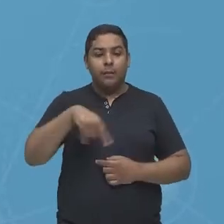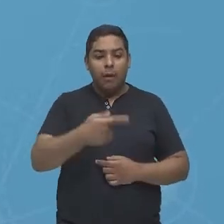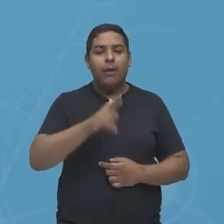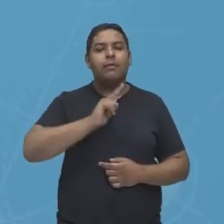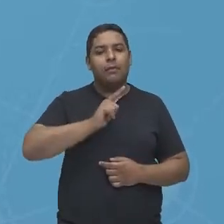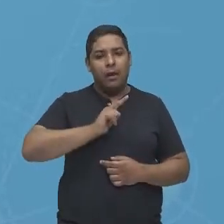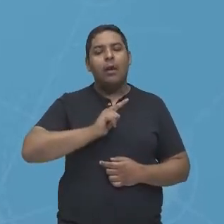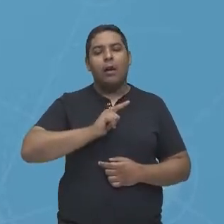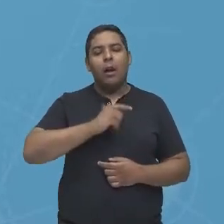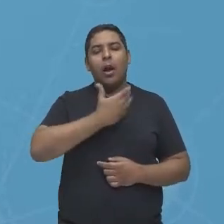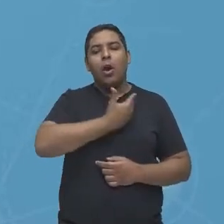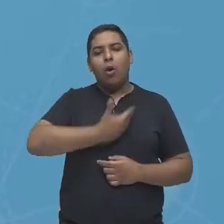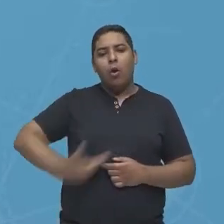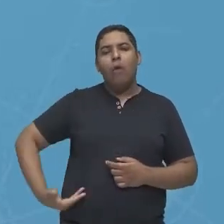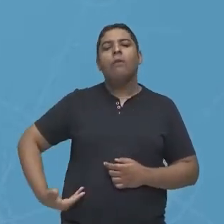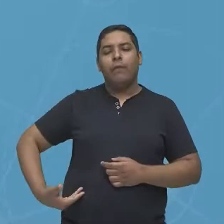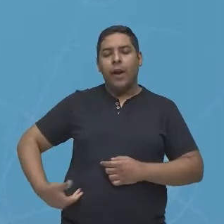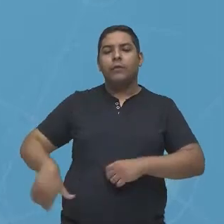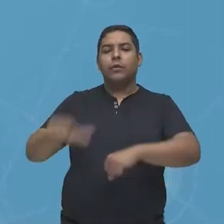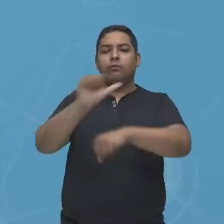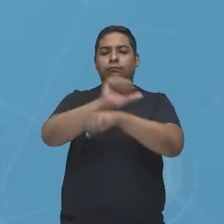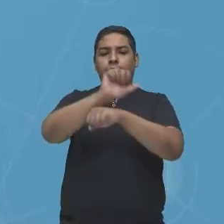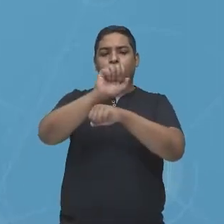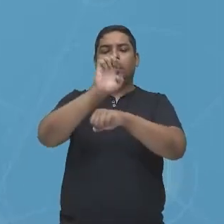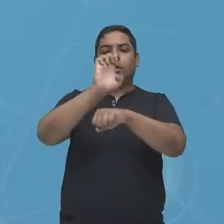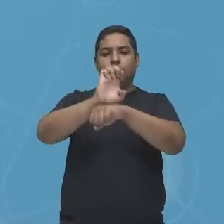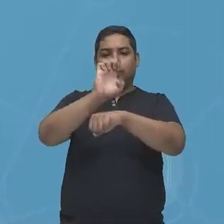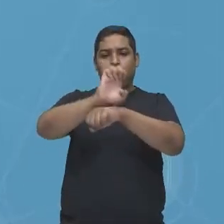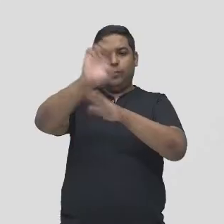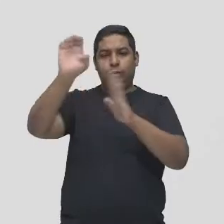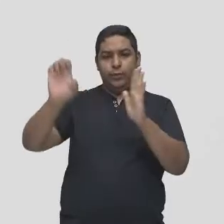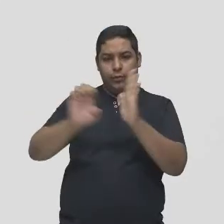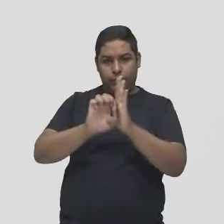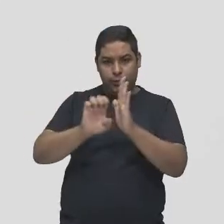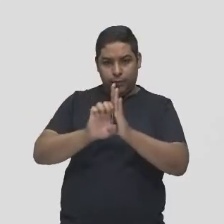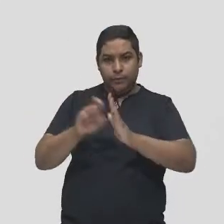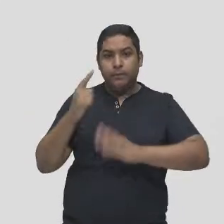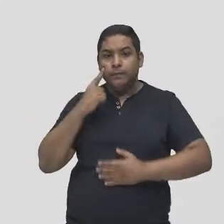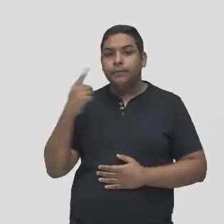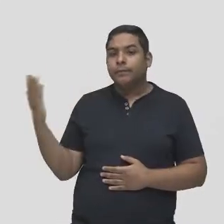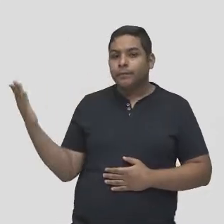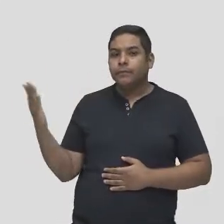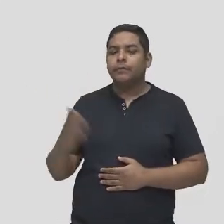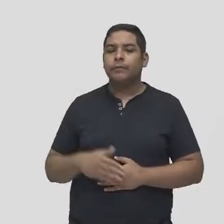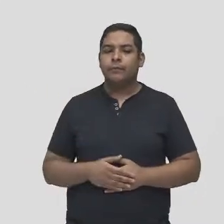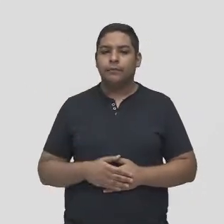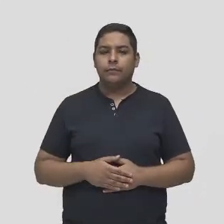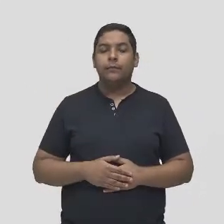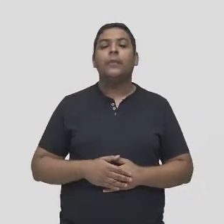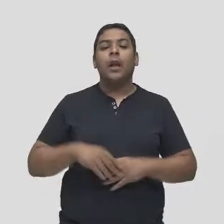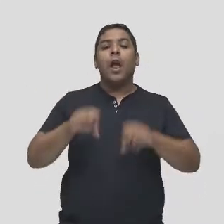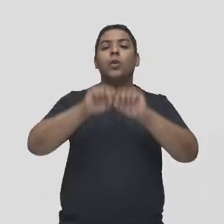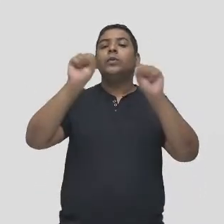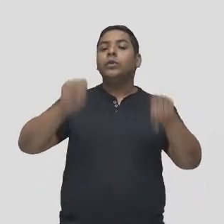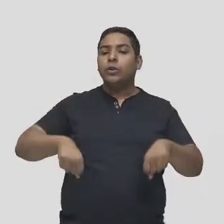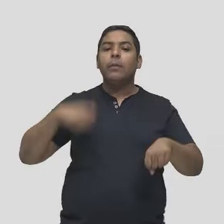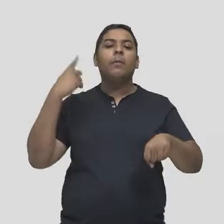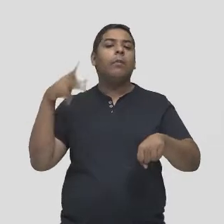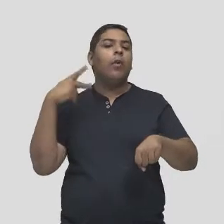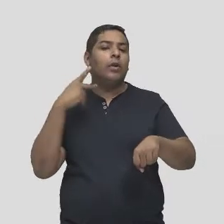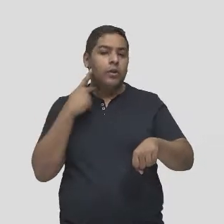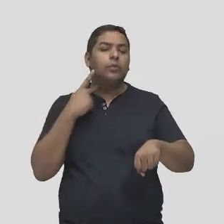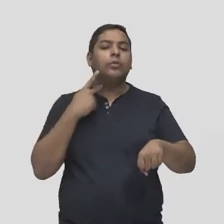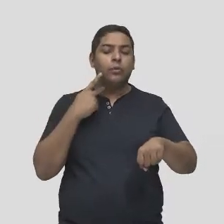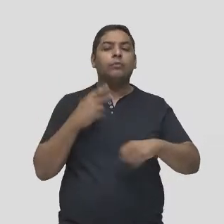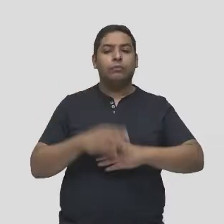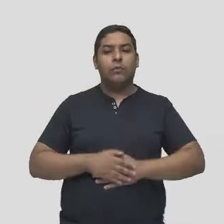totalitários. Então, o que seria um regime totalitário? Vamos lá ao nosso conceito? Olha o que ele diz aí. É um sistema político no qual o